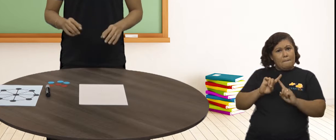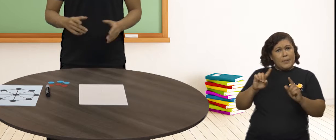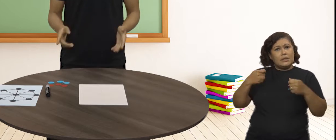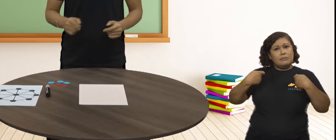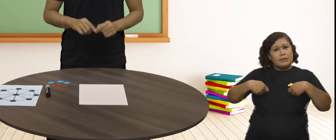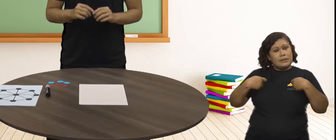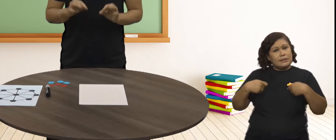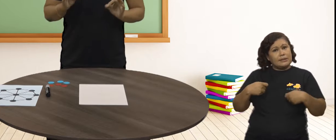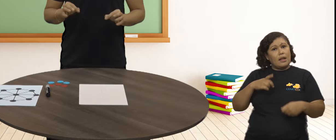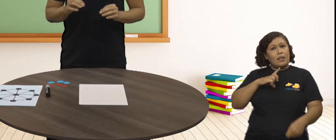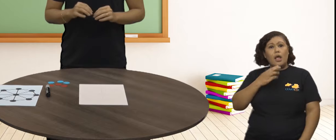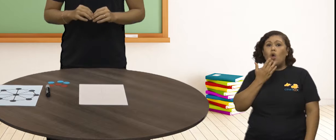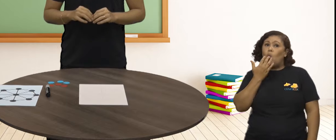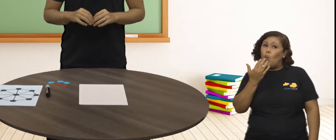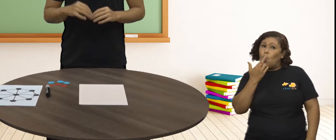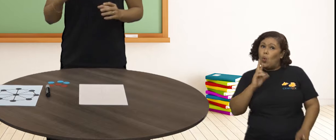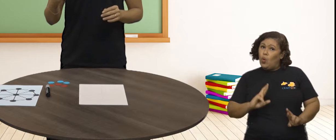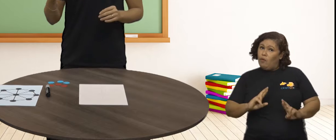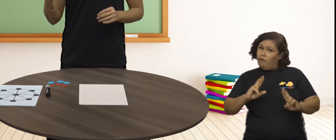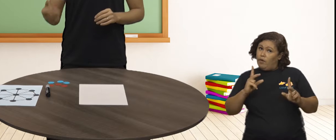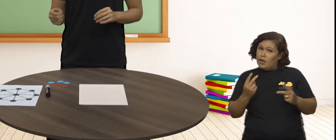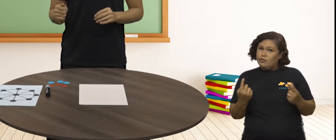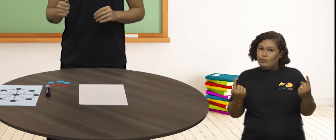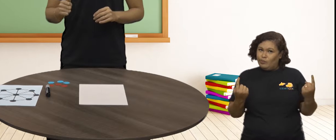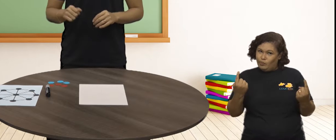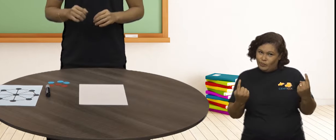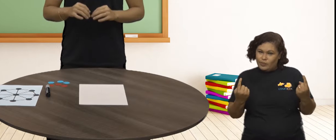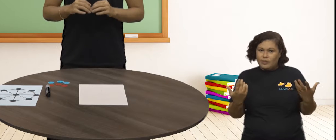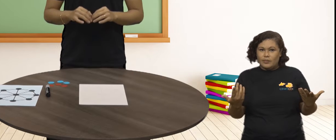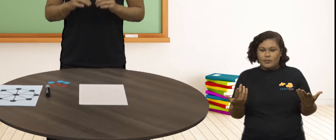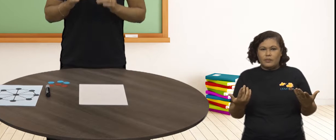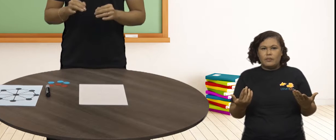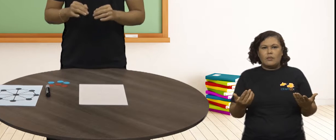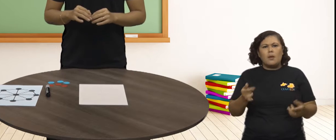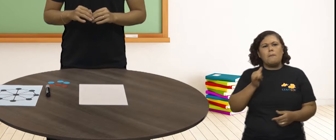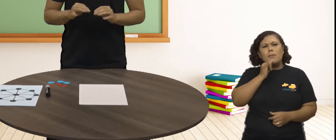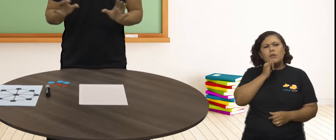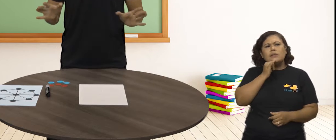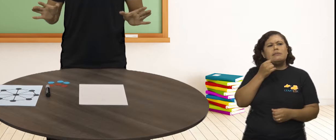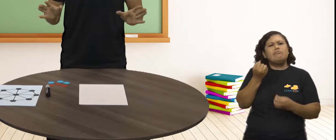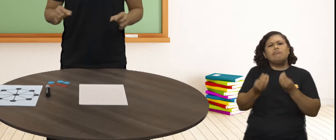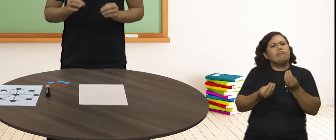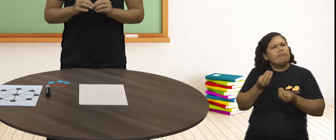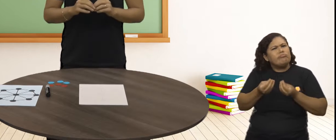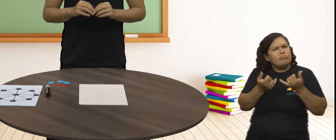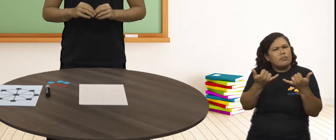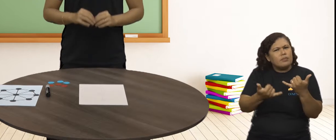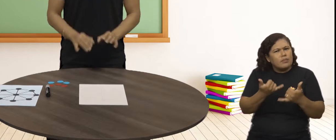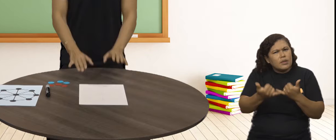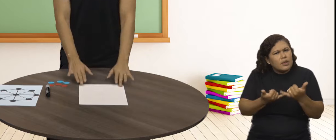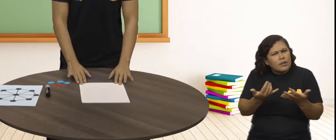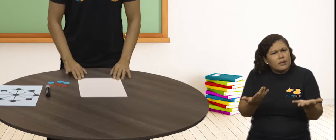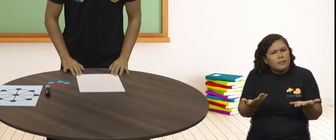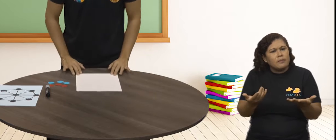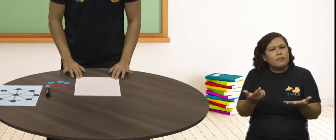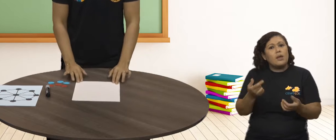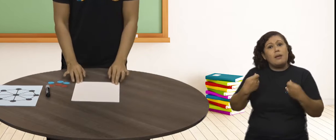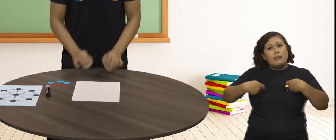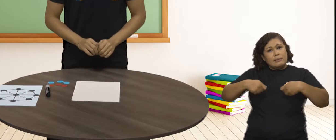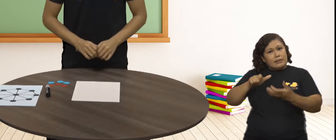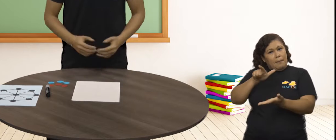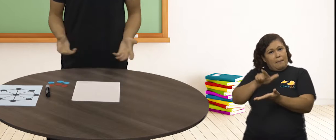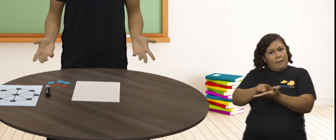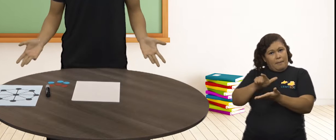possível distinguir as suas peças do outro jogador. Para jogarmos é muito simples. Vamos precisar de uma folha de